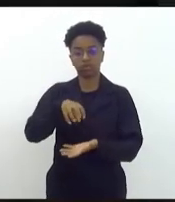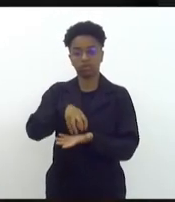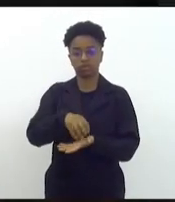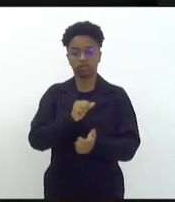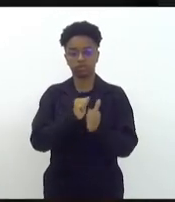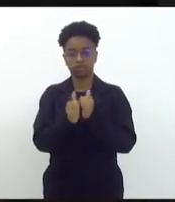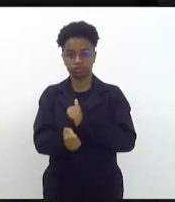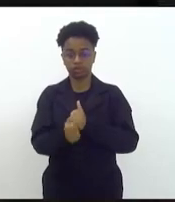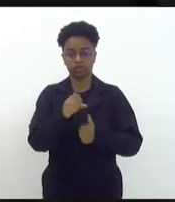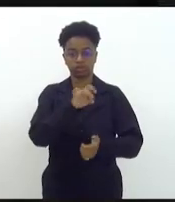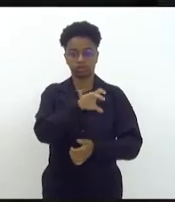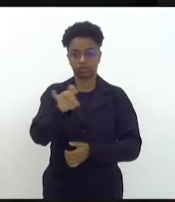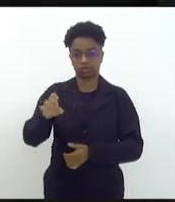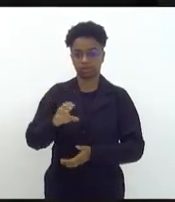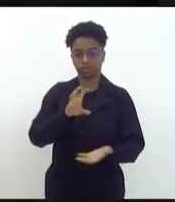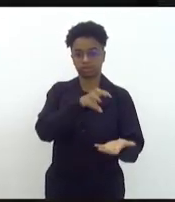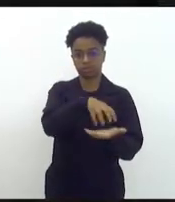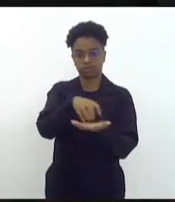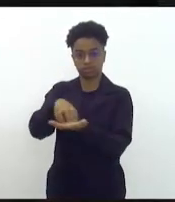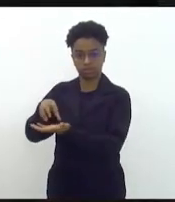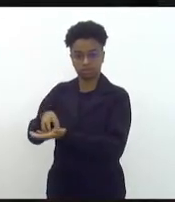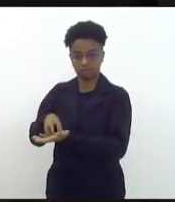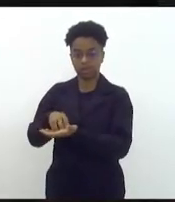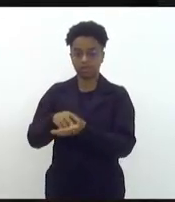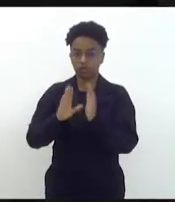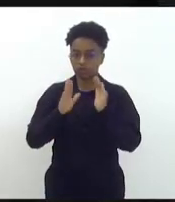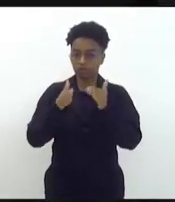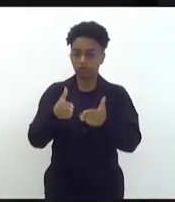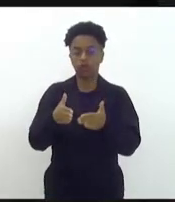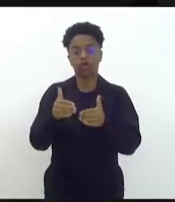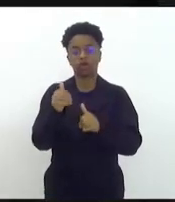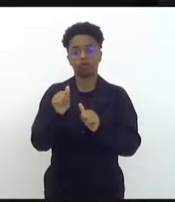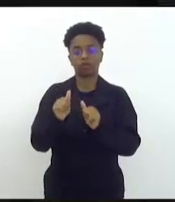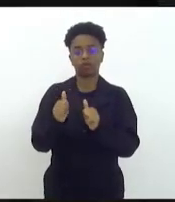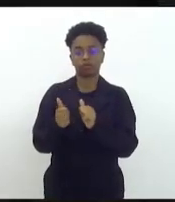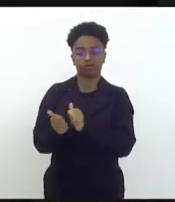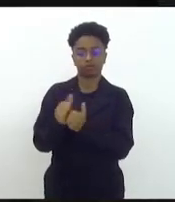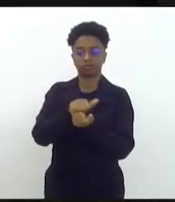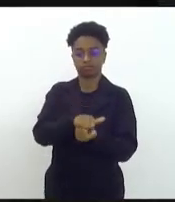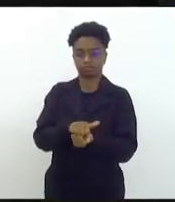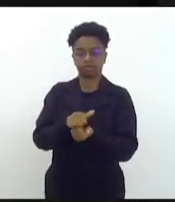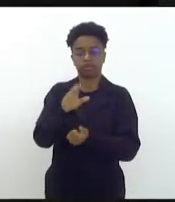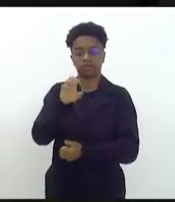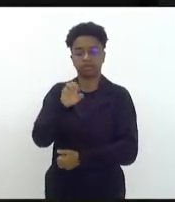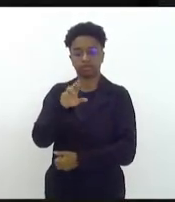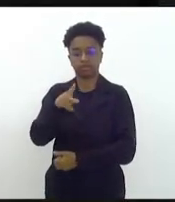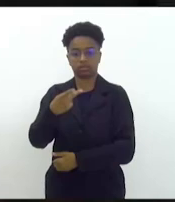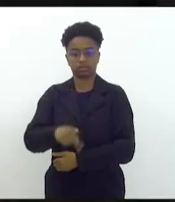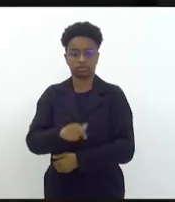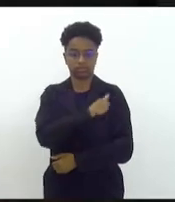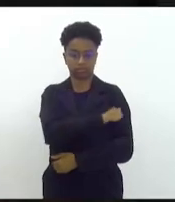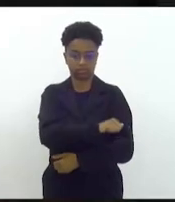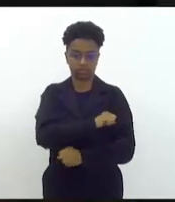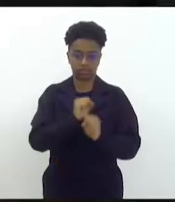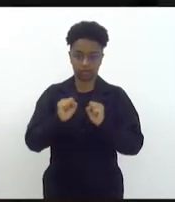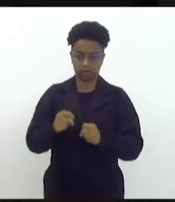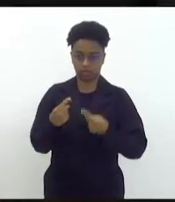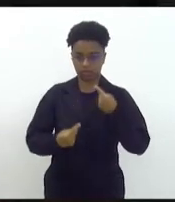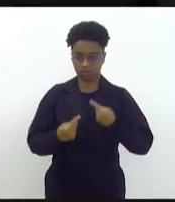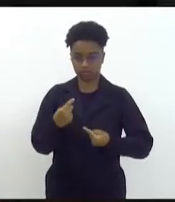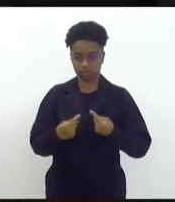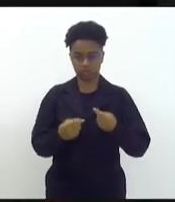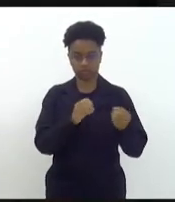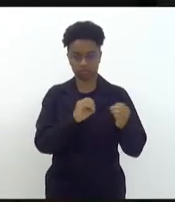em cada centro especializado em reabilitação ser no estado do Rio de Janeiro em discussão